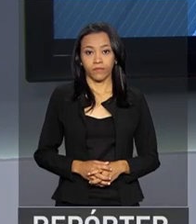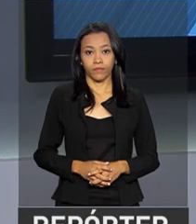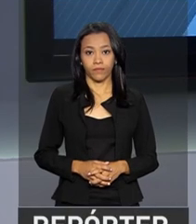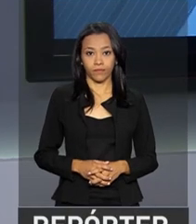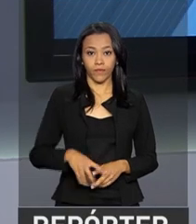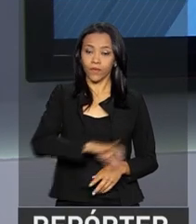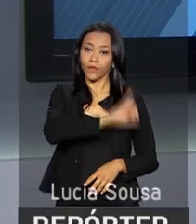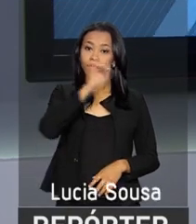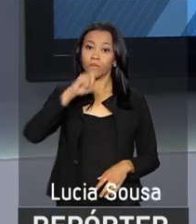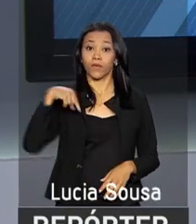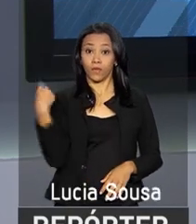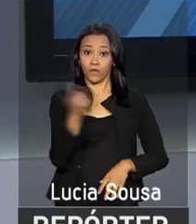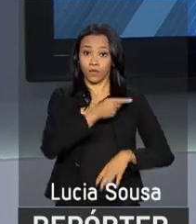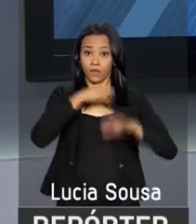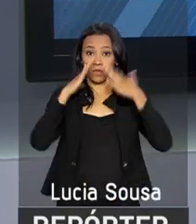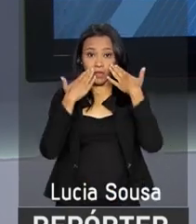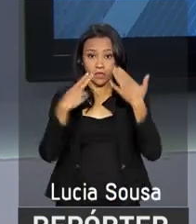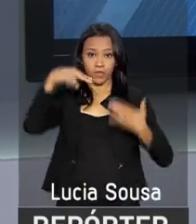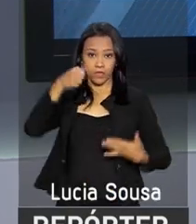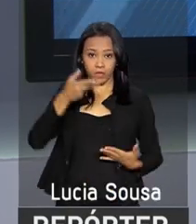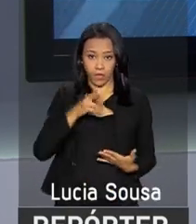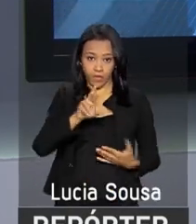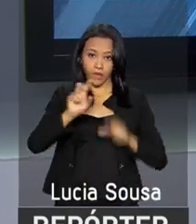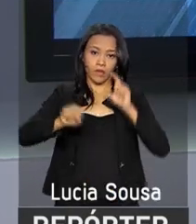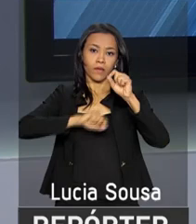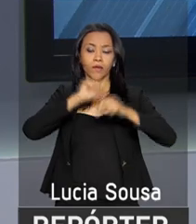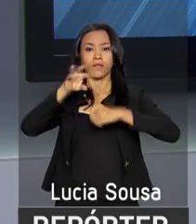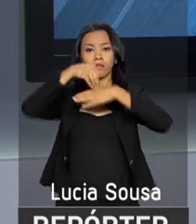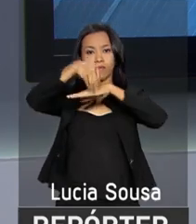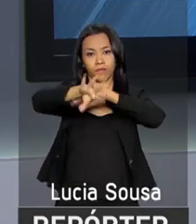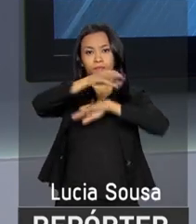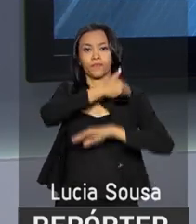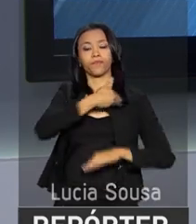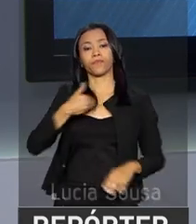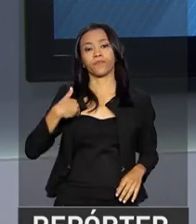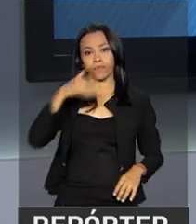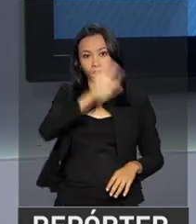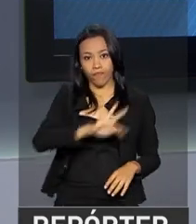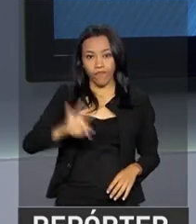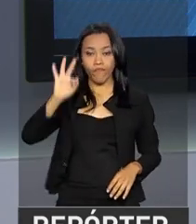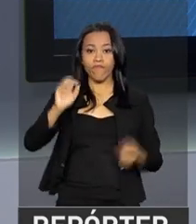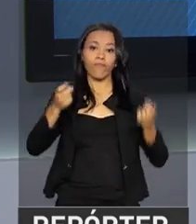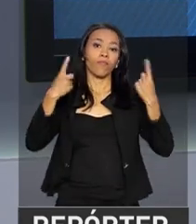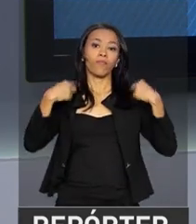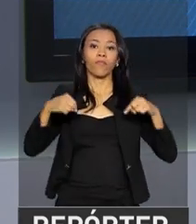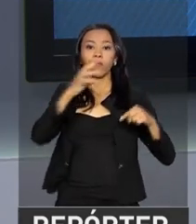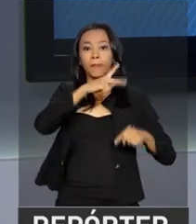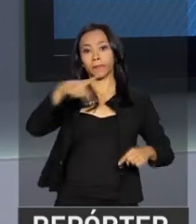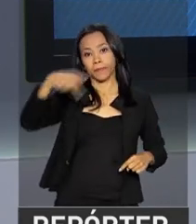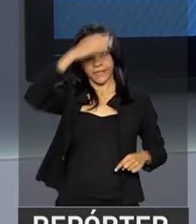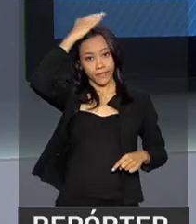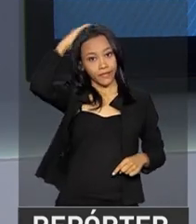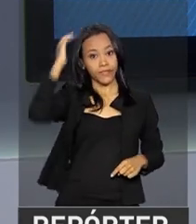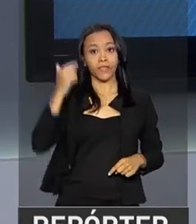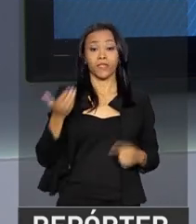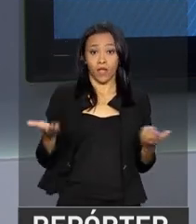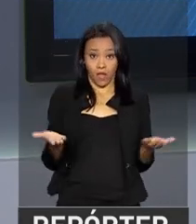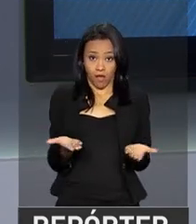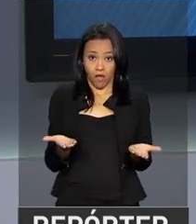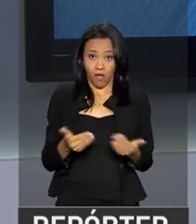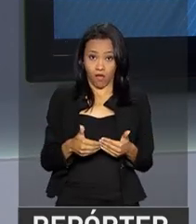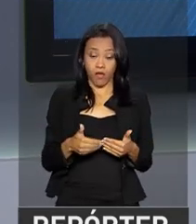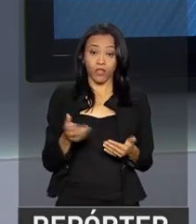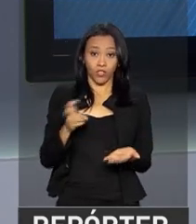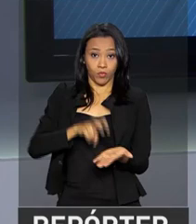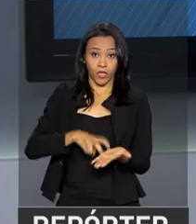olá estamos de volta com o repórter nbr as notícias do governo federal o presidente michel temer participa agora pela manhã da